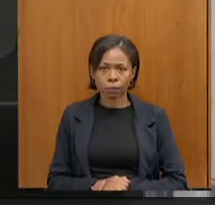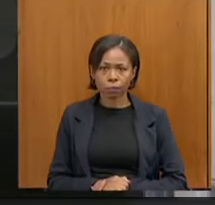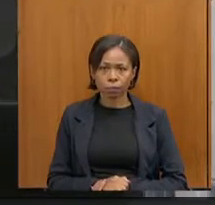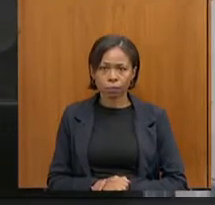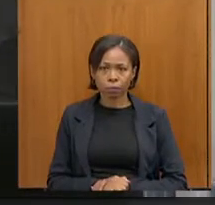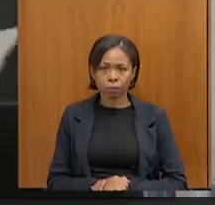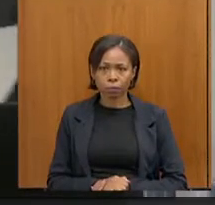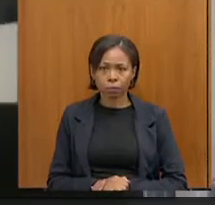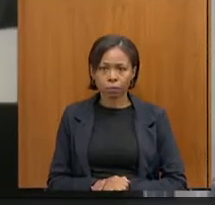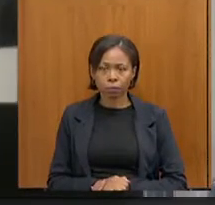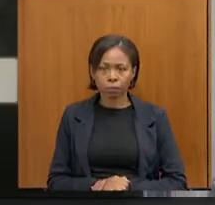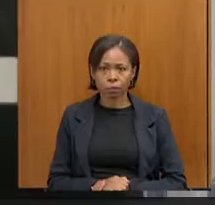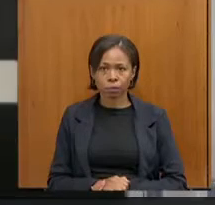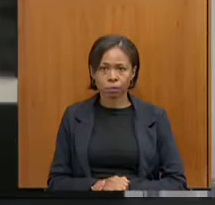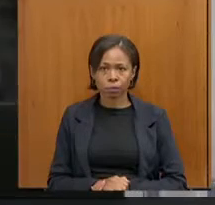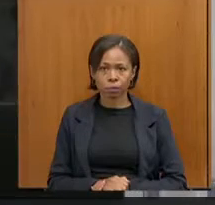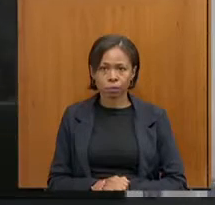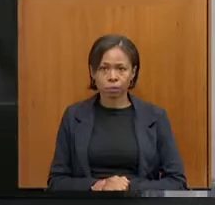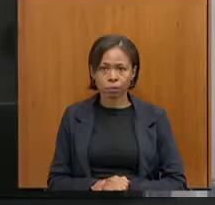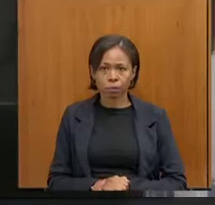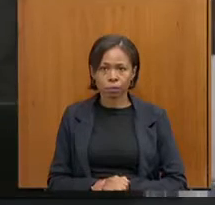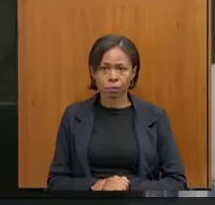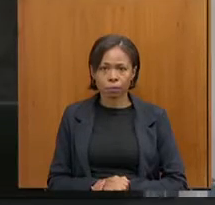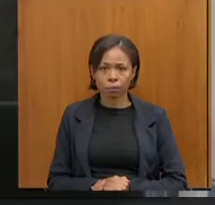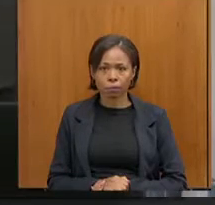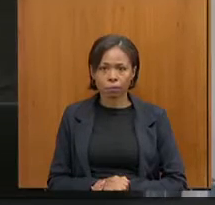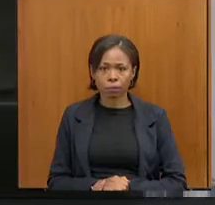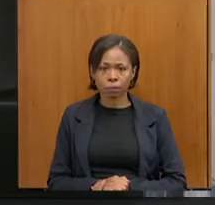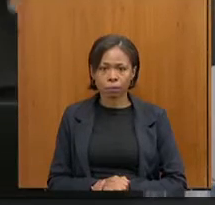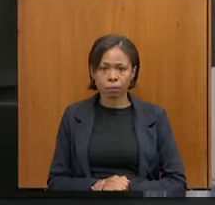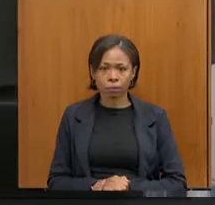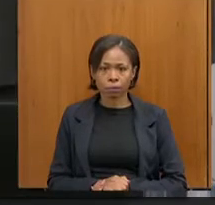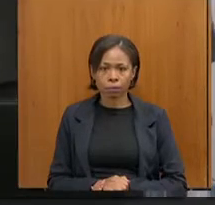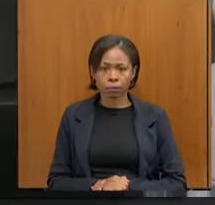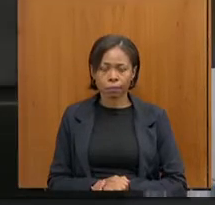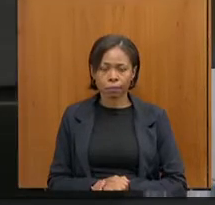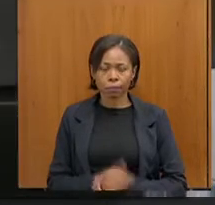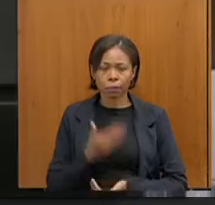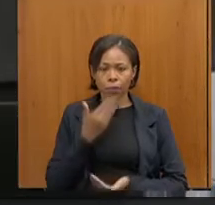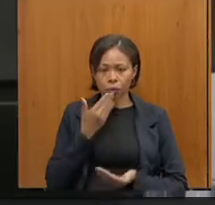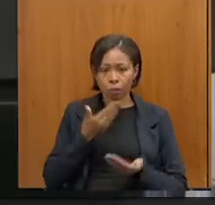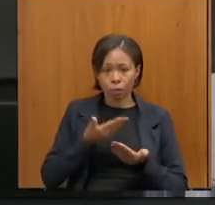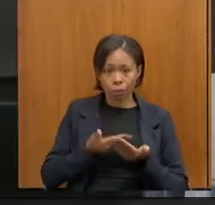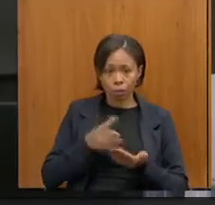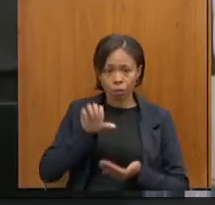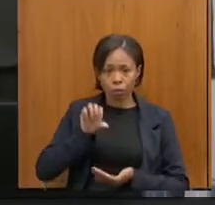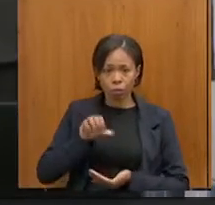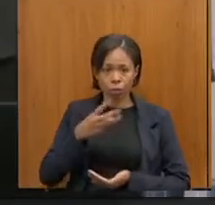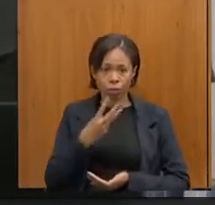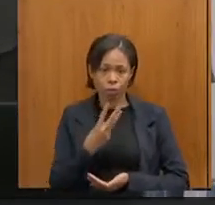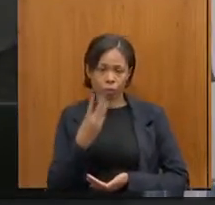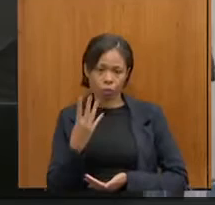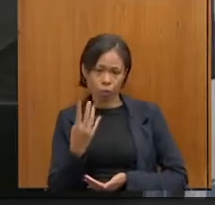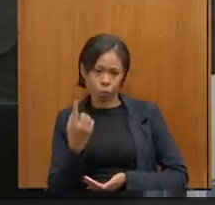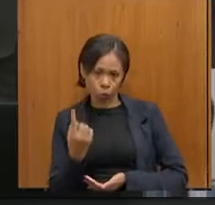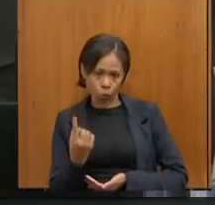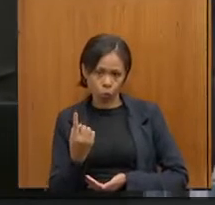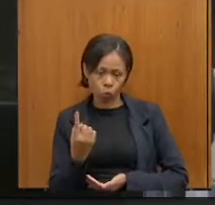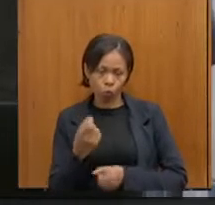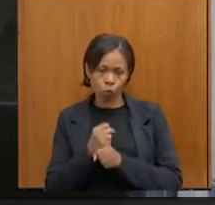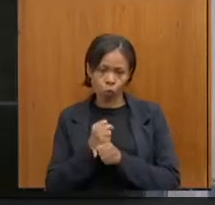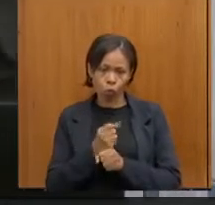o preço do jogo pode deixar o requerimento comissão 9341